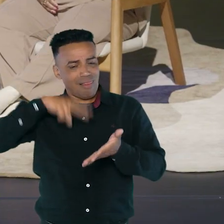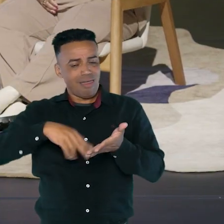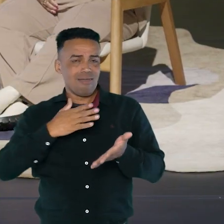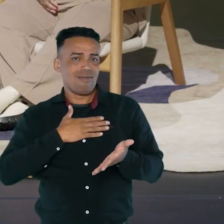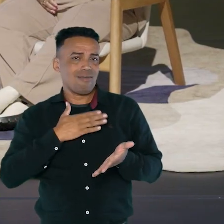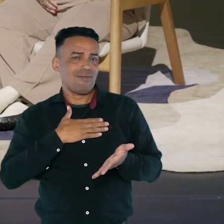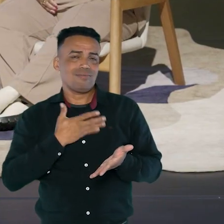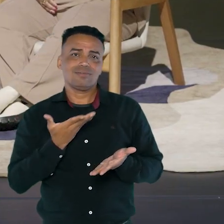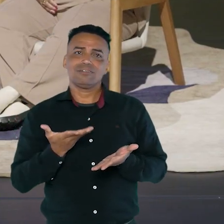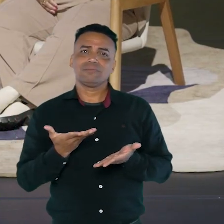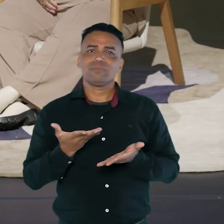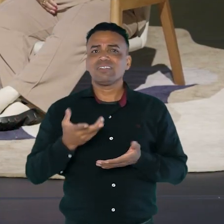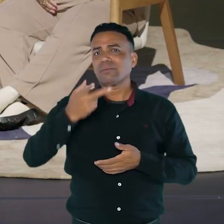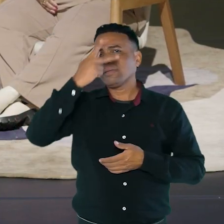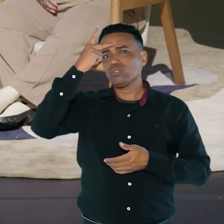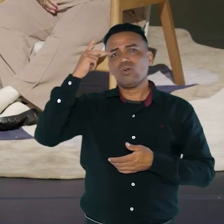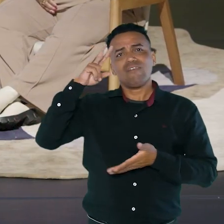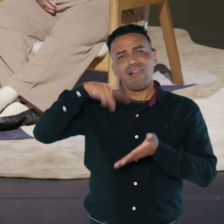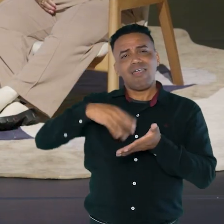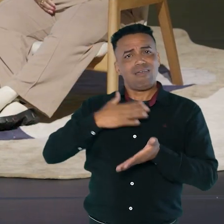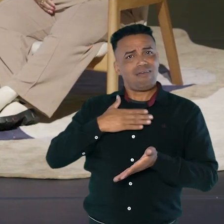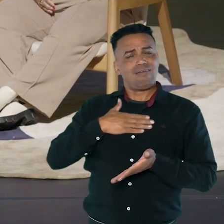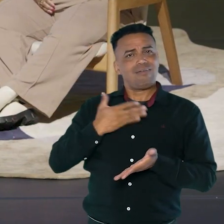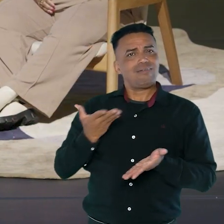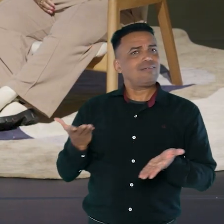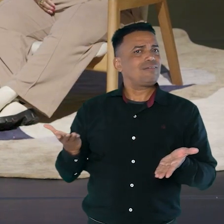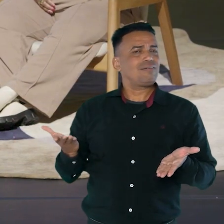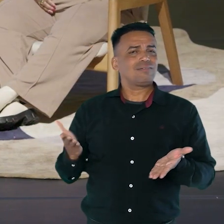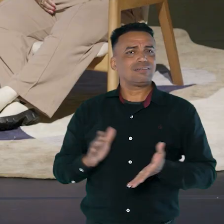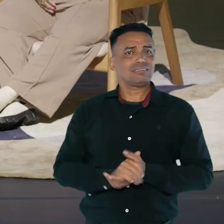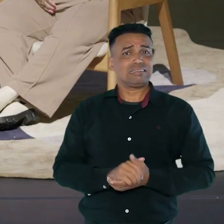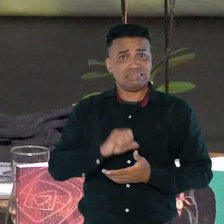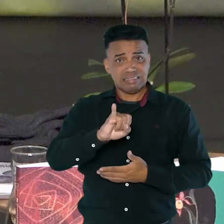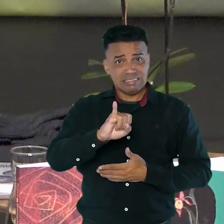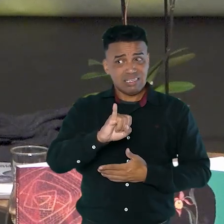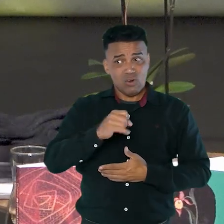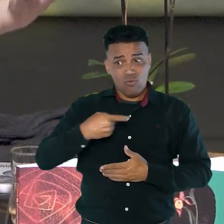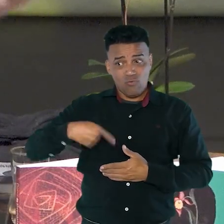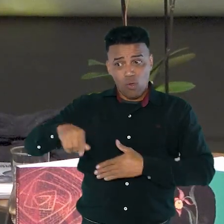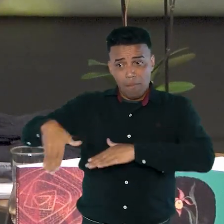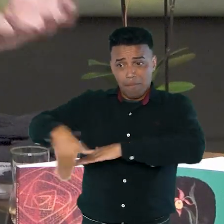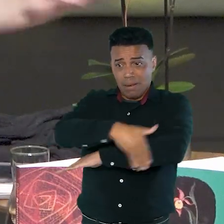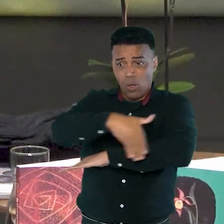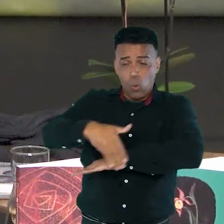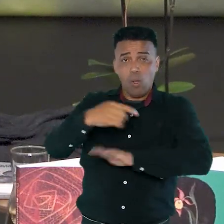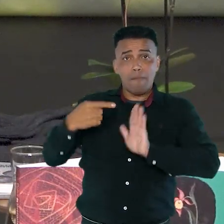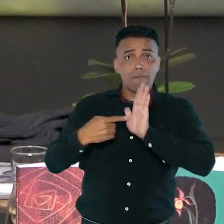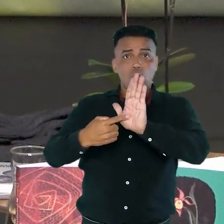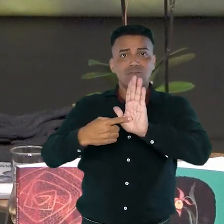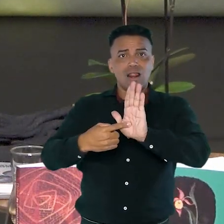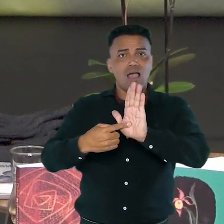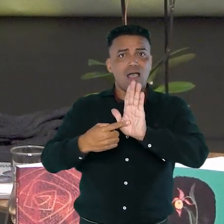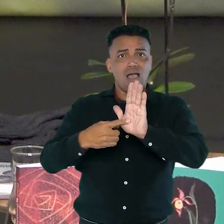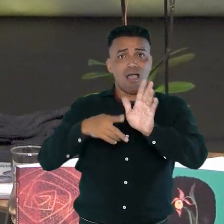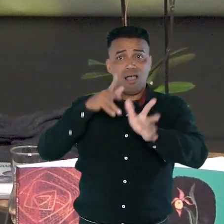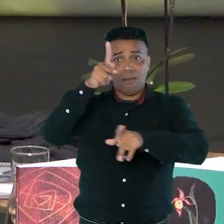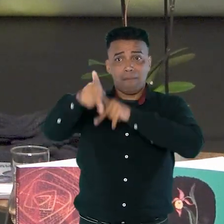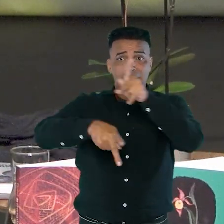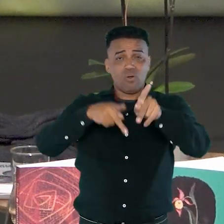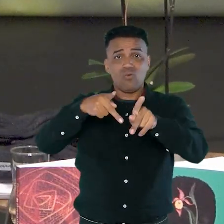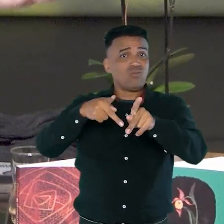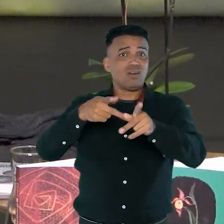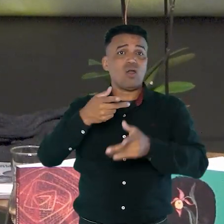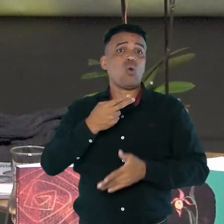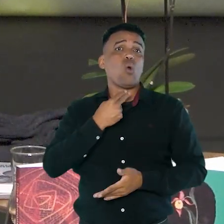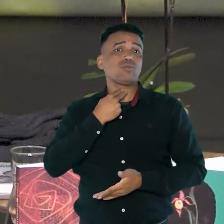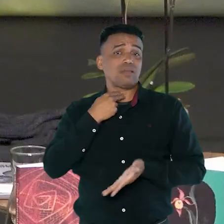cara? Quem vai me ler? Se eu não for para a rua mostrar para as pessoas que não